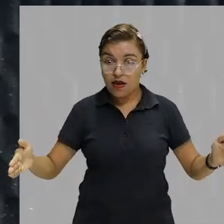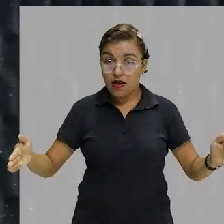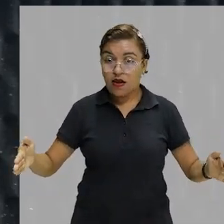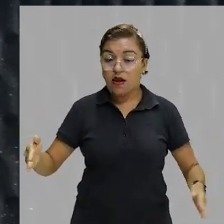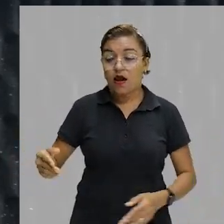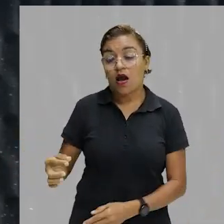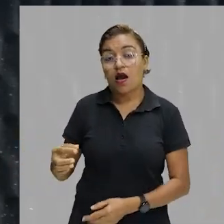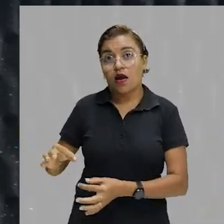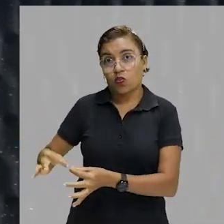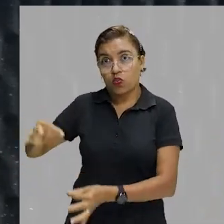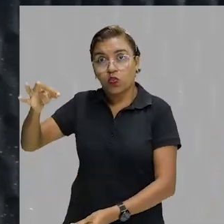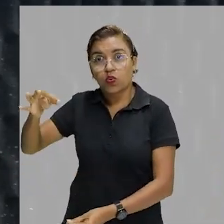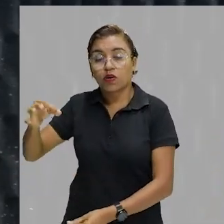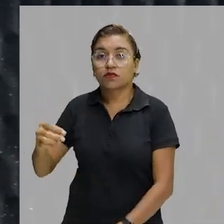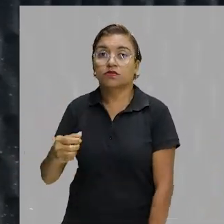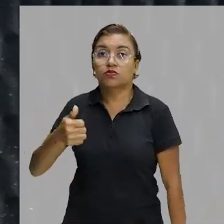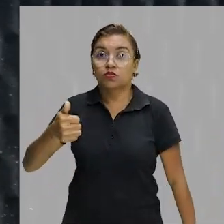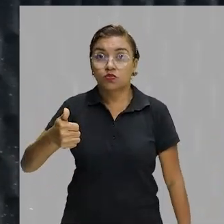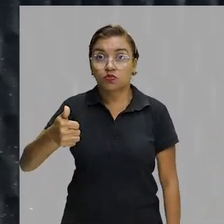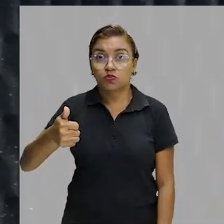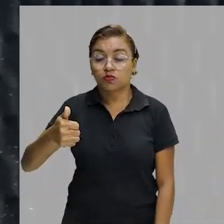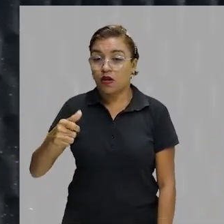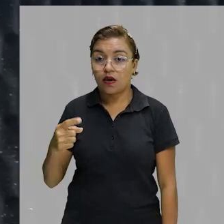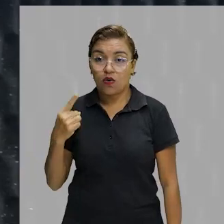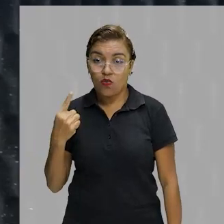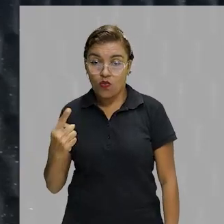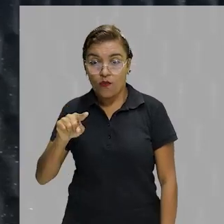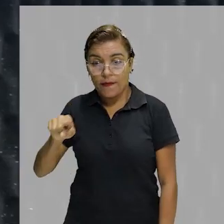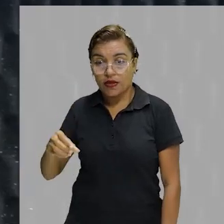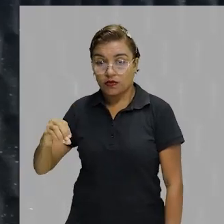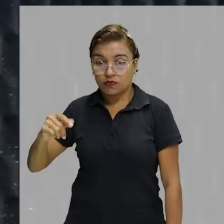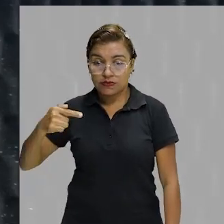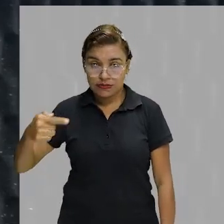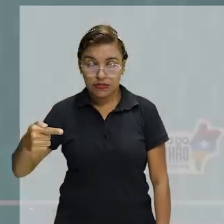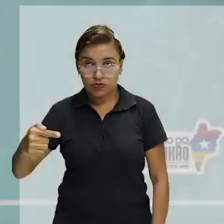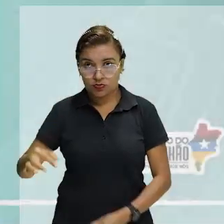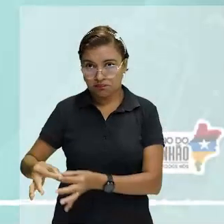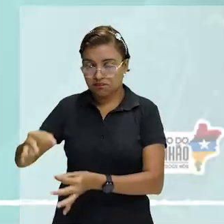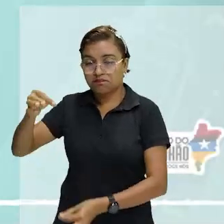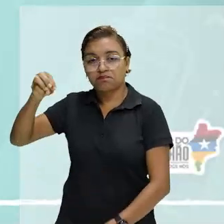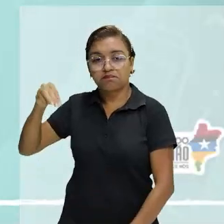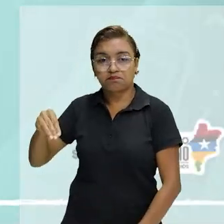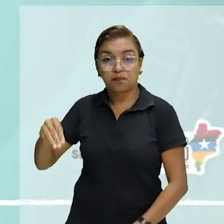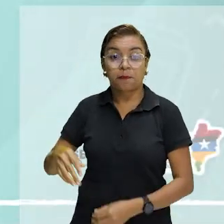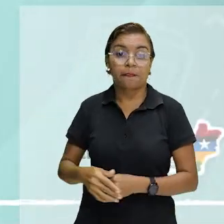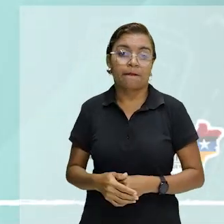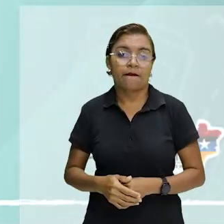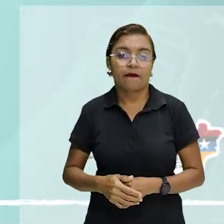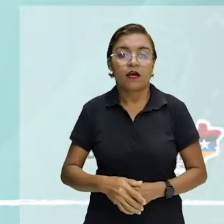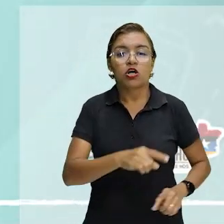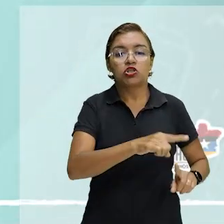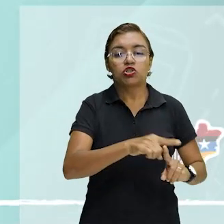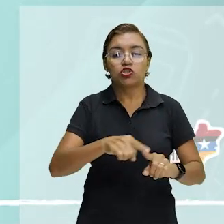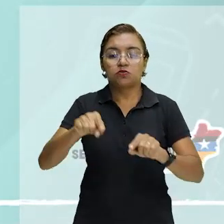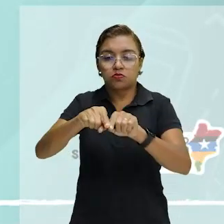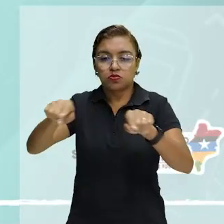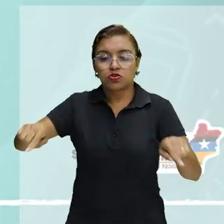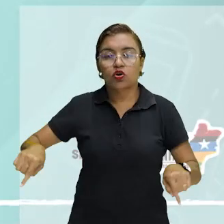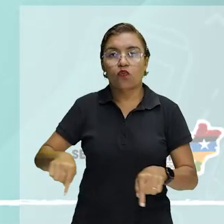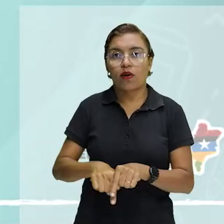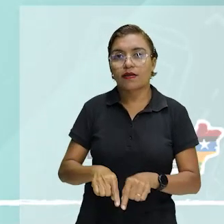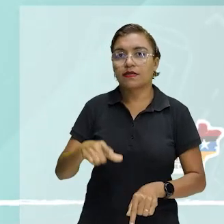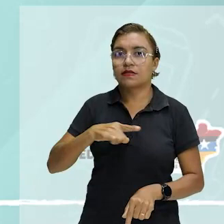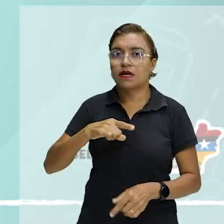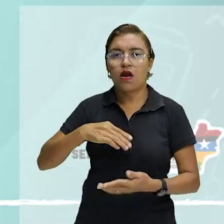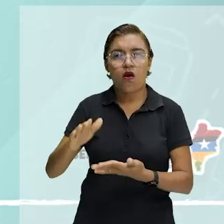metro. Está aqui a rede da quadra de tênis. Tipos de quadra. Existem